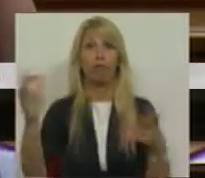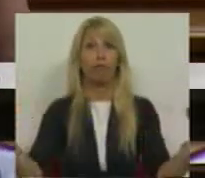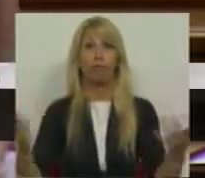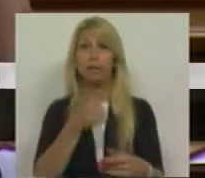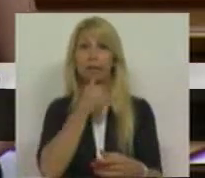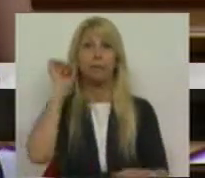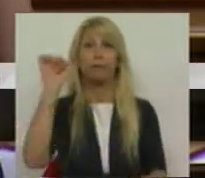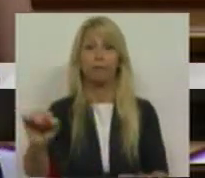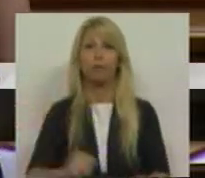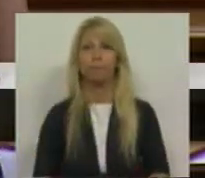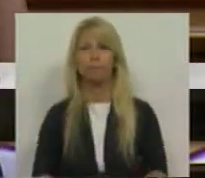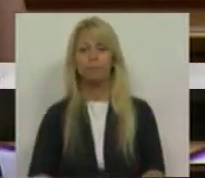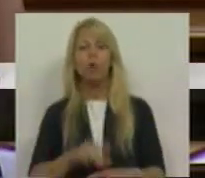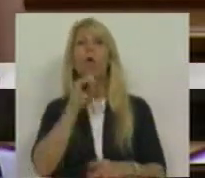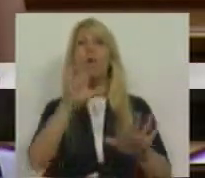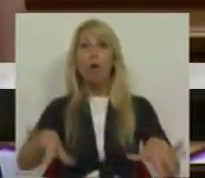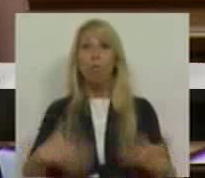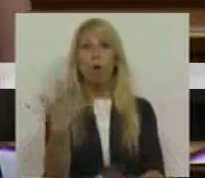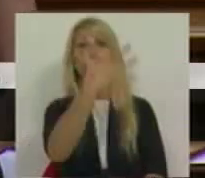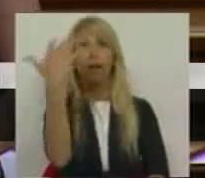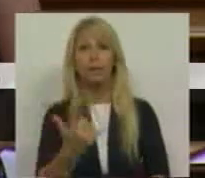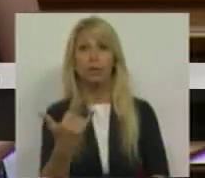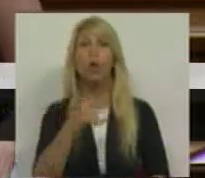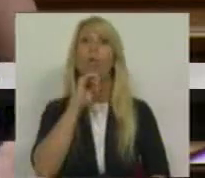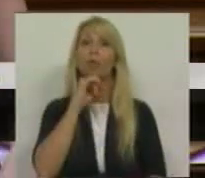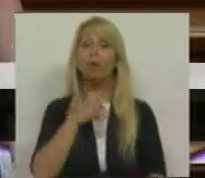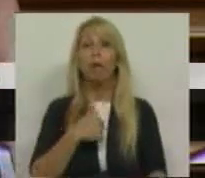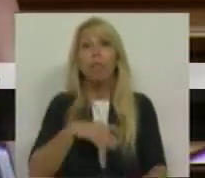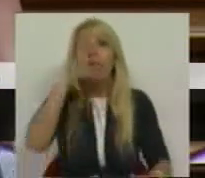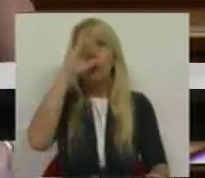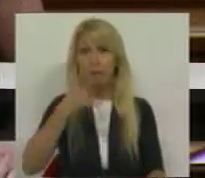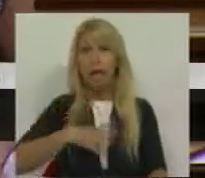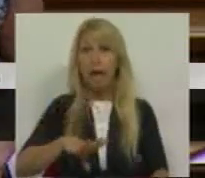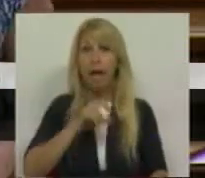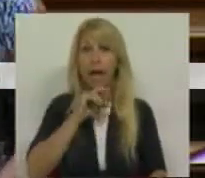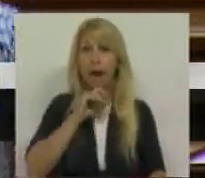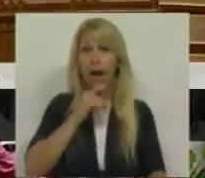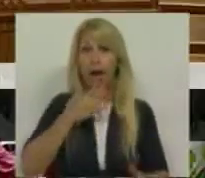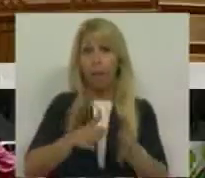Pode ainda ter uma segunda oportunidade, senhor ministro. Não sei se quer aproveitar para lhe responder.